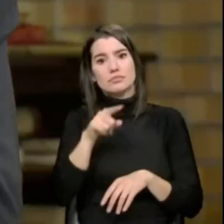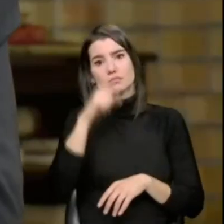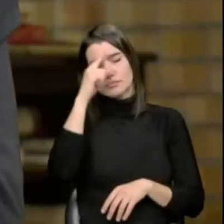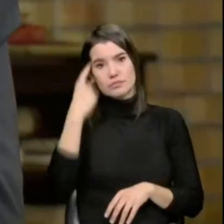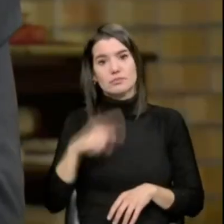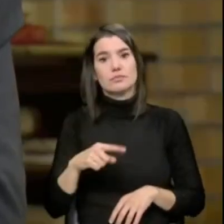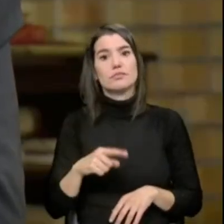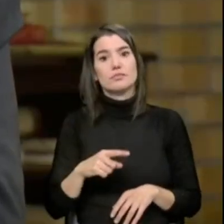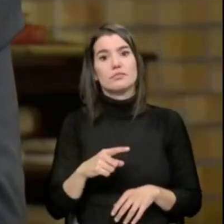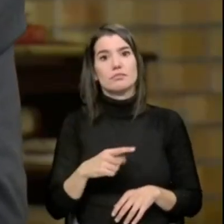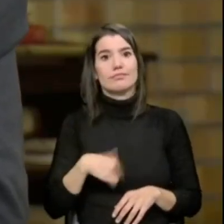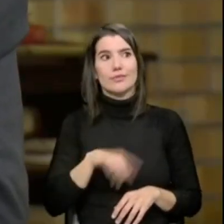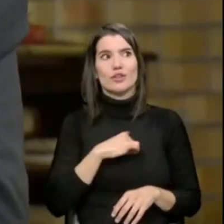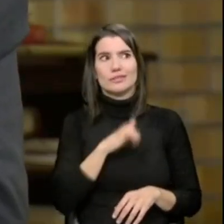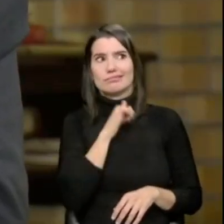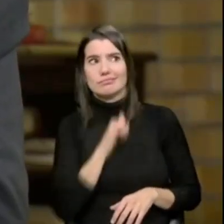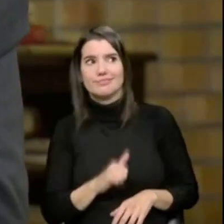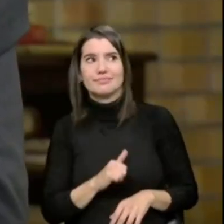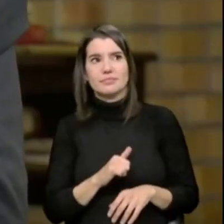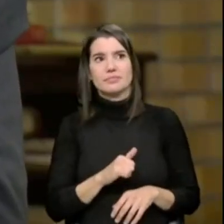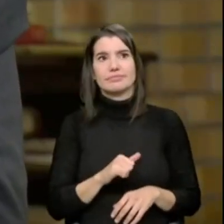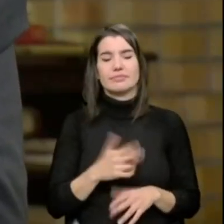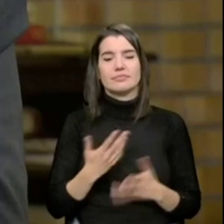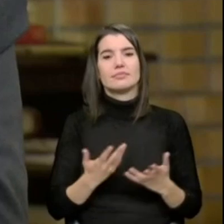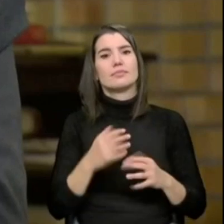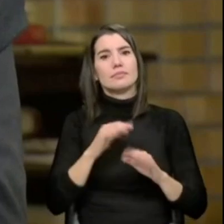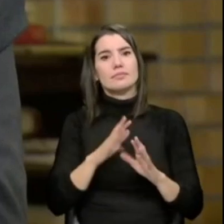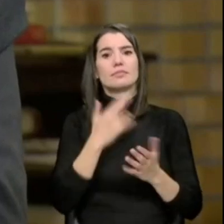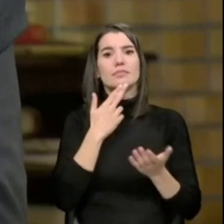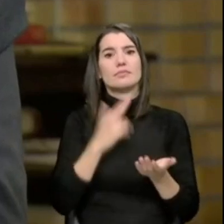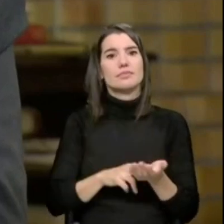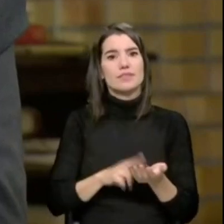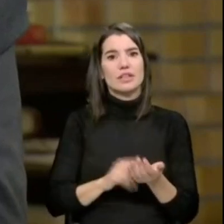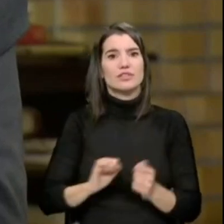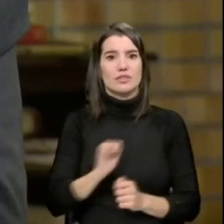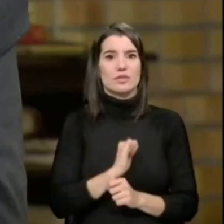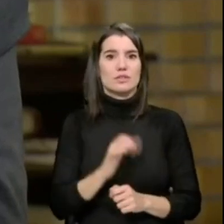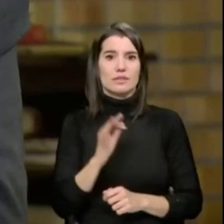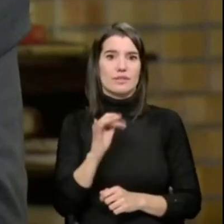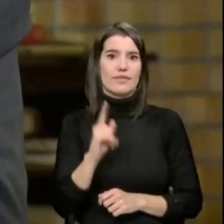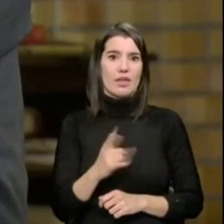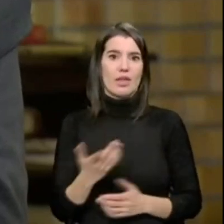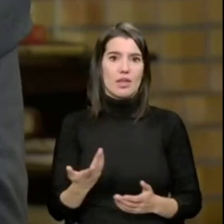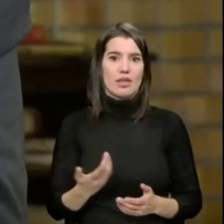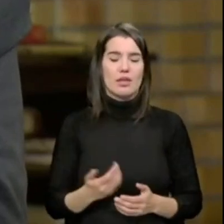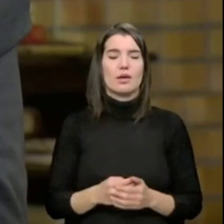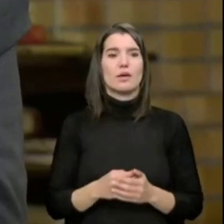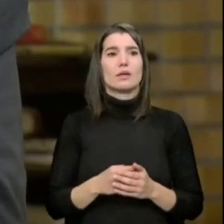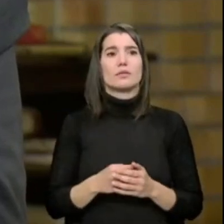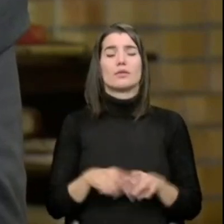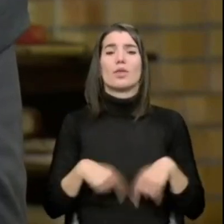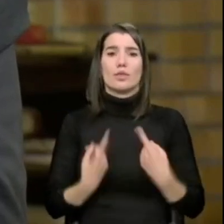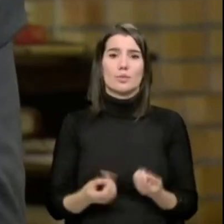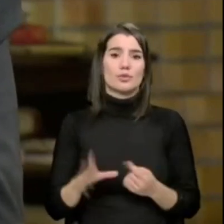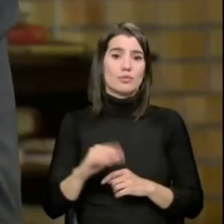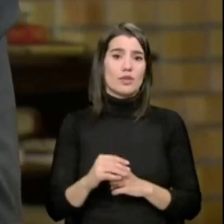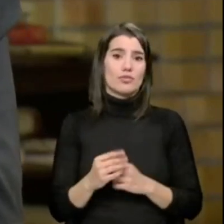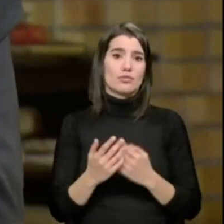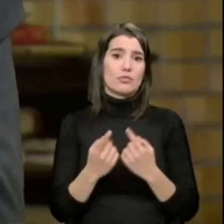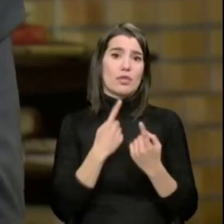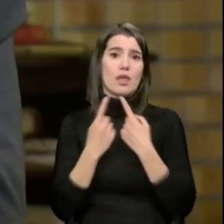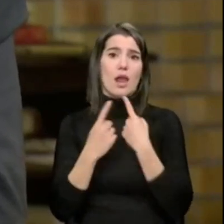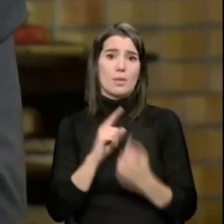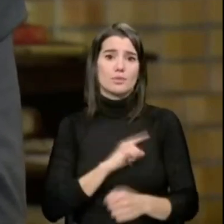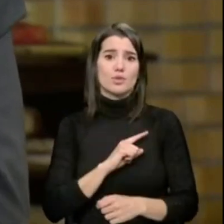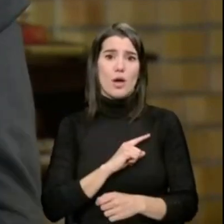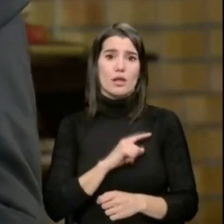gente de ceder, mas que são as verdades da nossa fé. Depois há um diálogo pessoal que às vezes